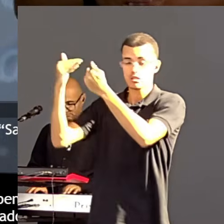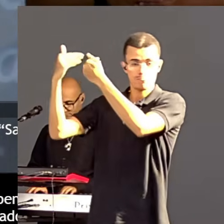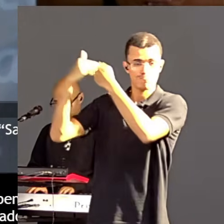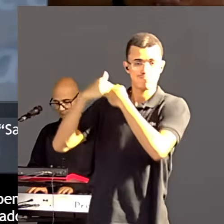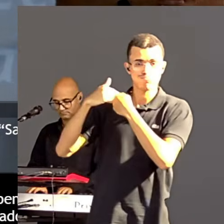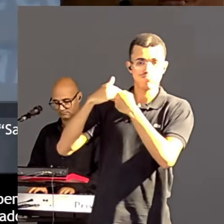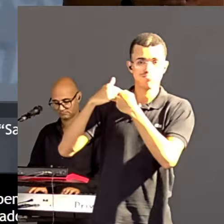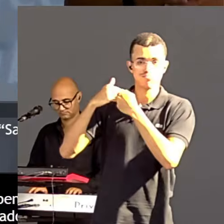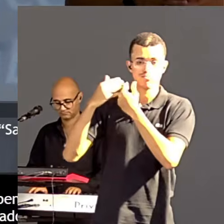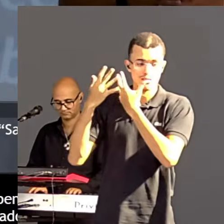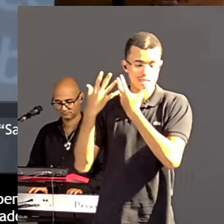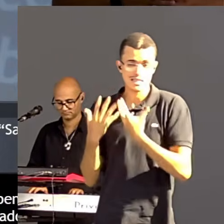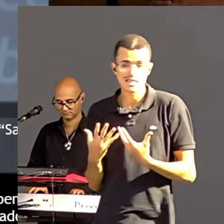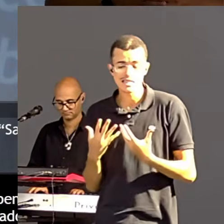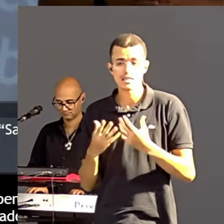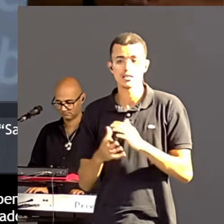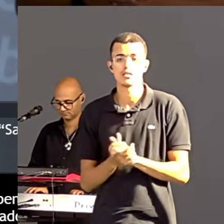descansem.